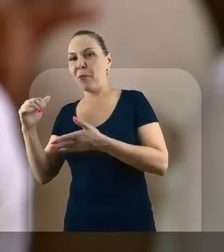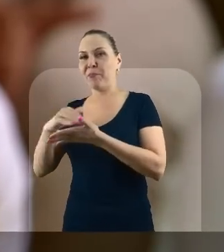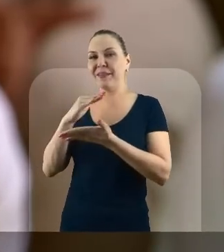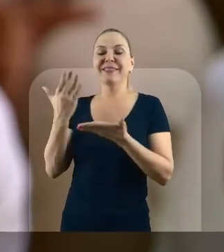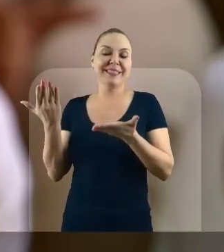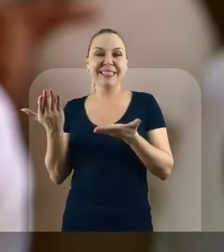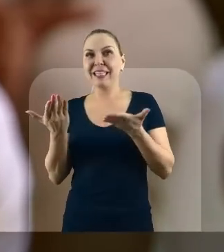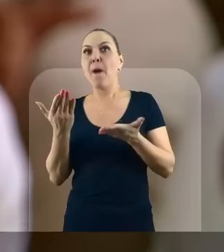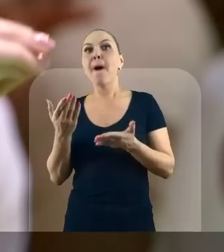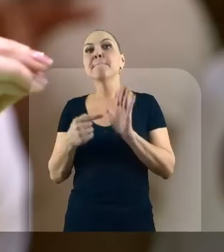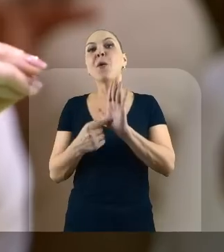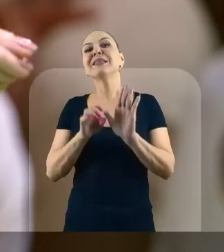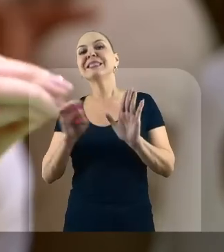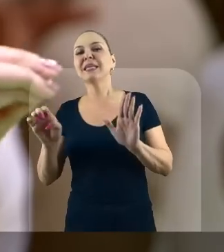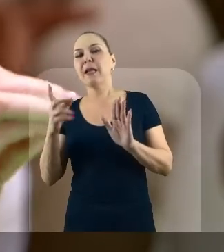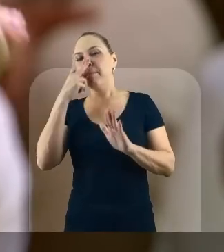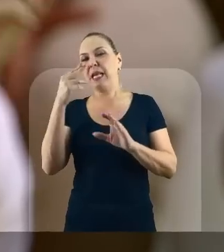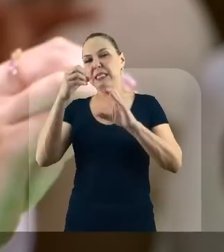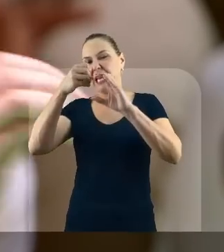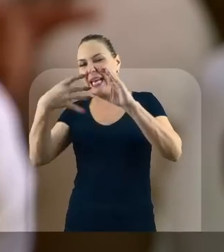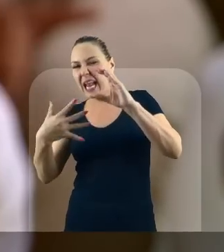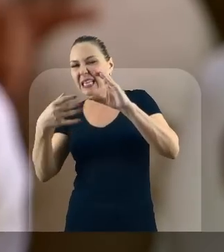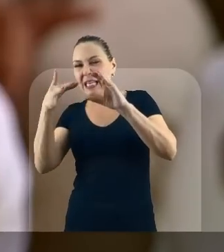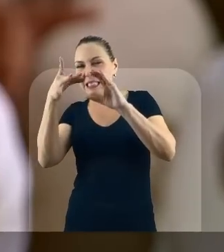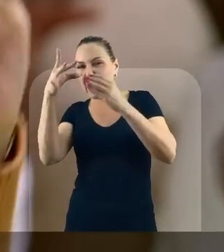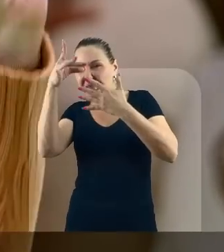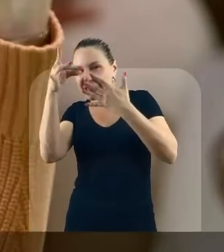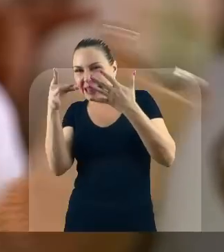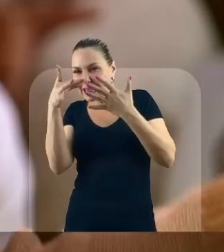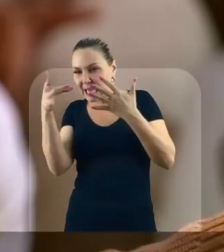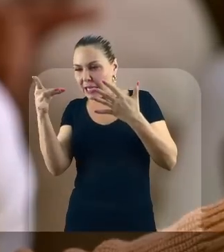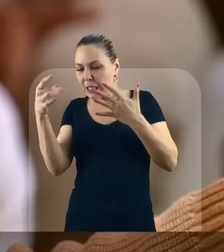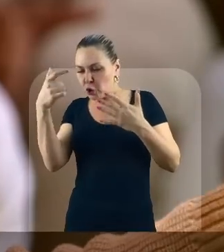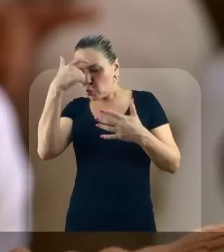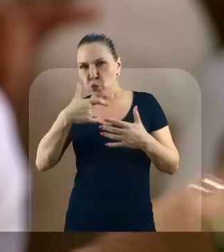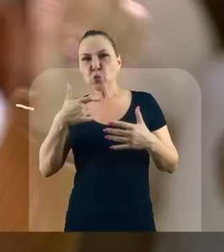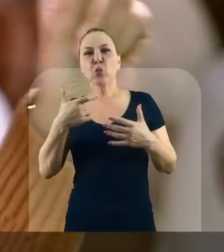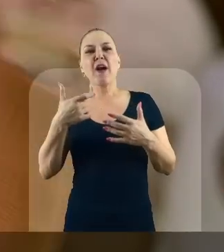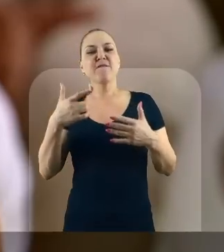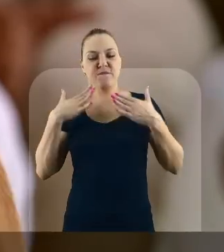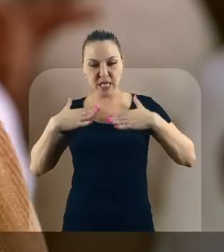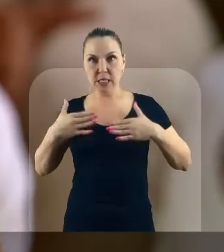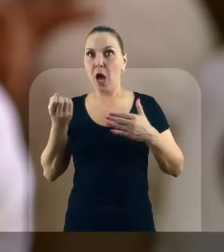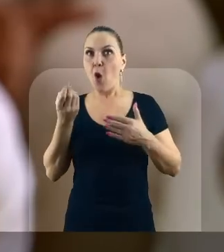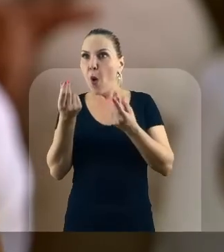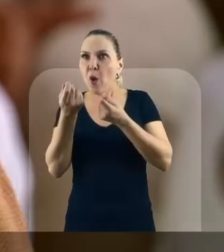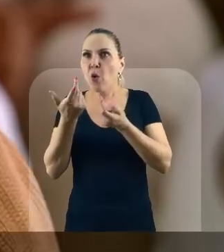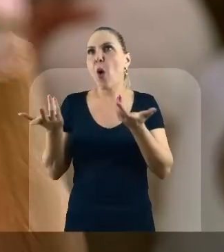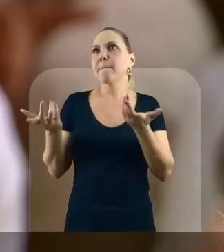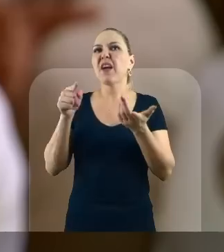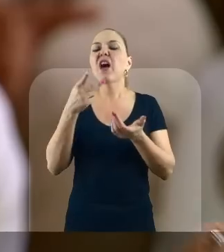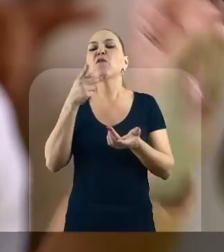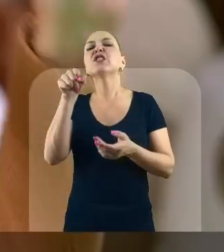como a esquerda identifica uma característica física sua, uma característica econômica sua e se acha no direito de